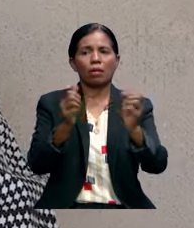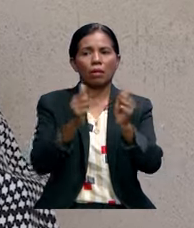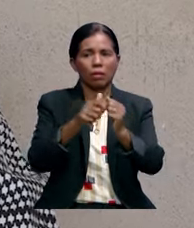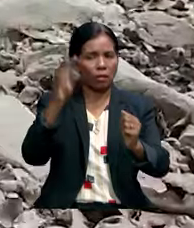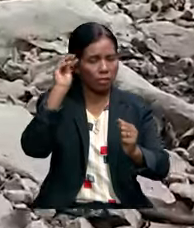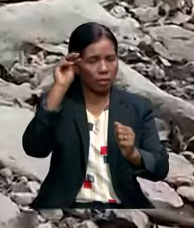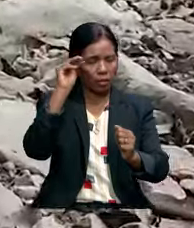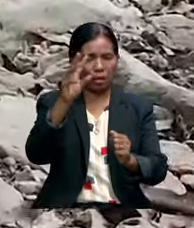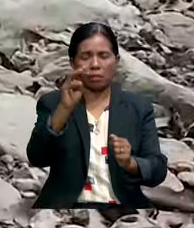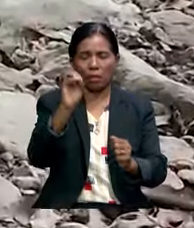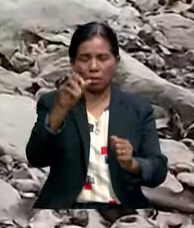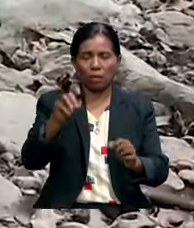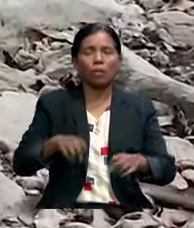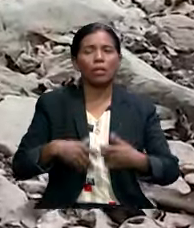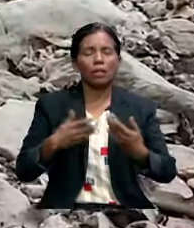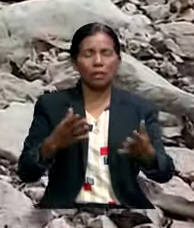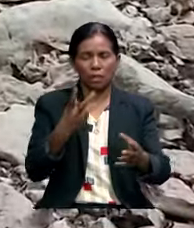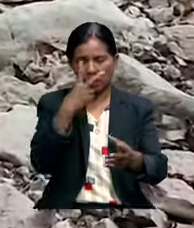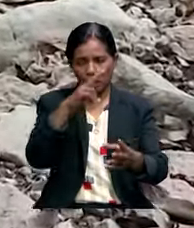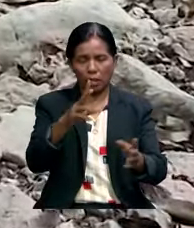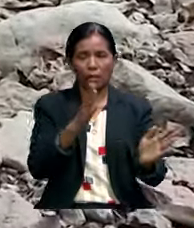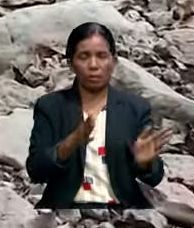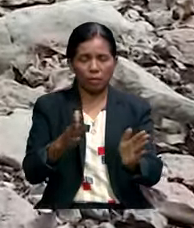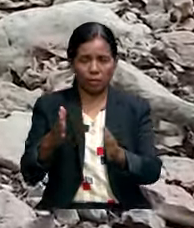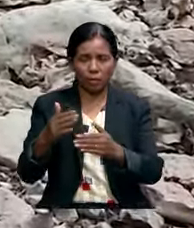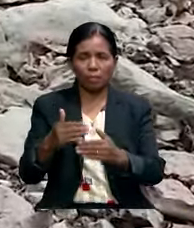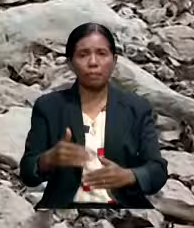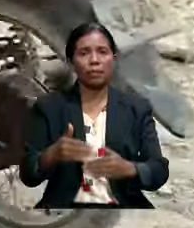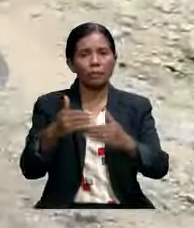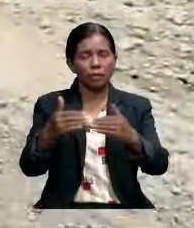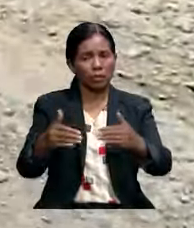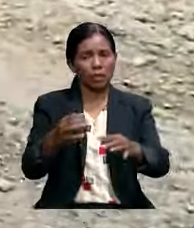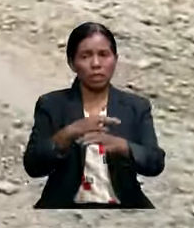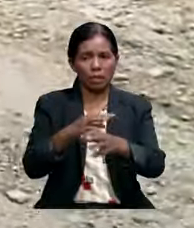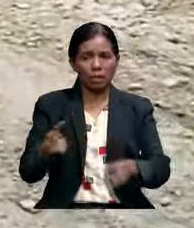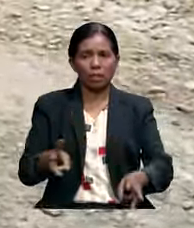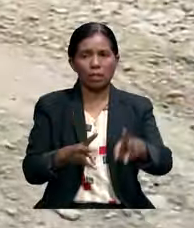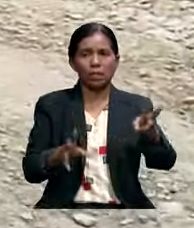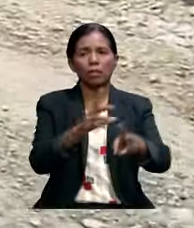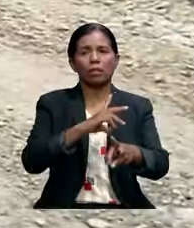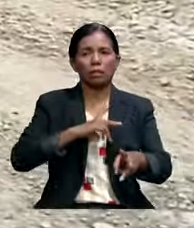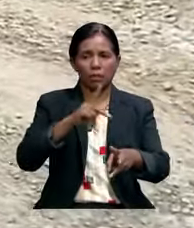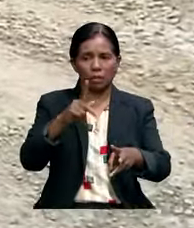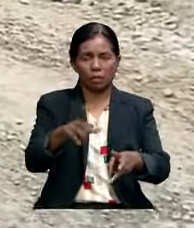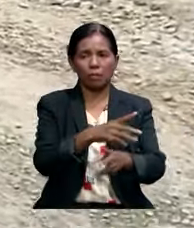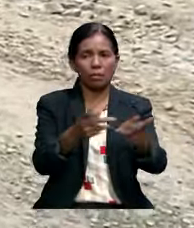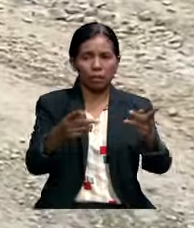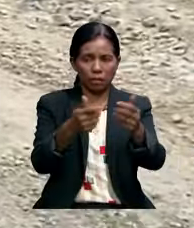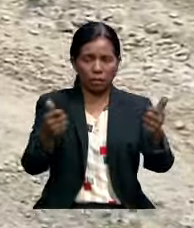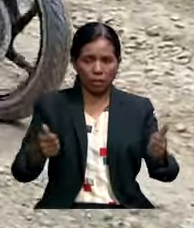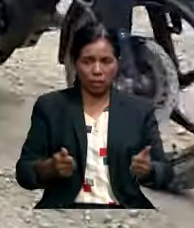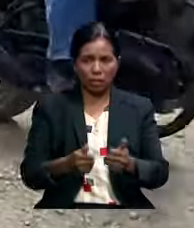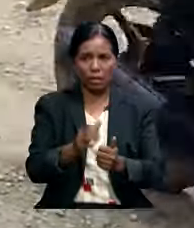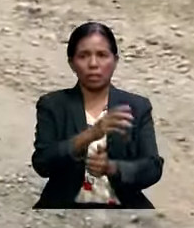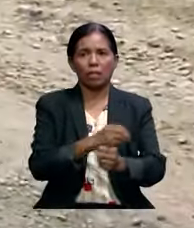obras públicas, kona bom insa atu acelera proceso construção ba estrada, husi ponto entrada Lautén to iha posto administrativo, no